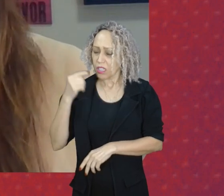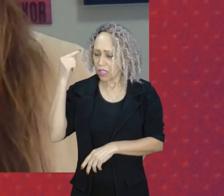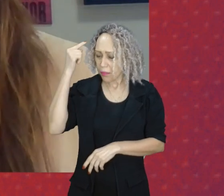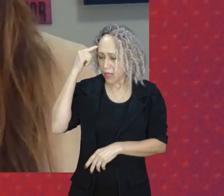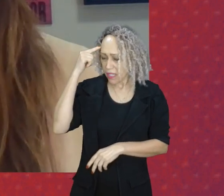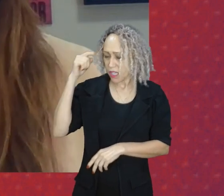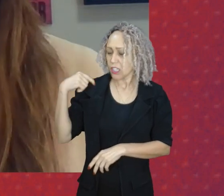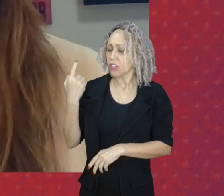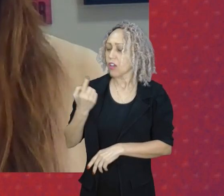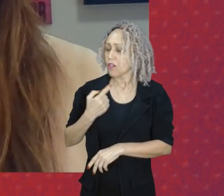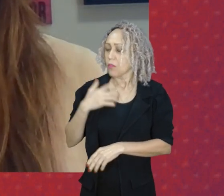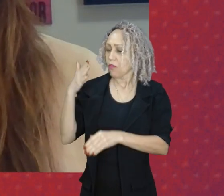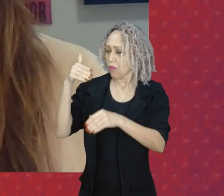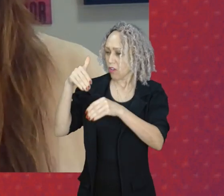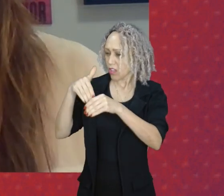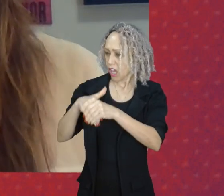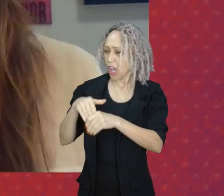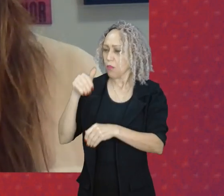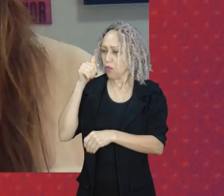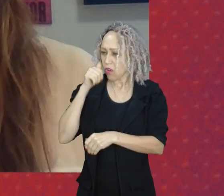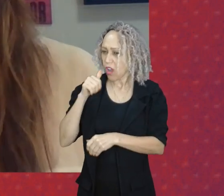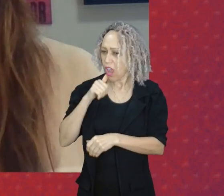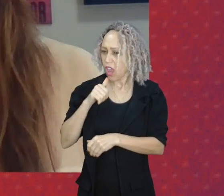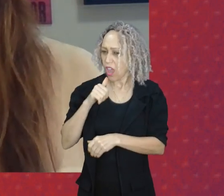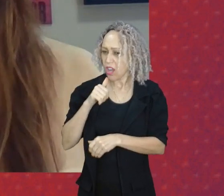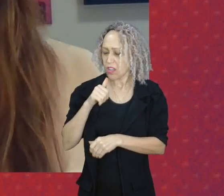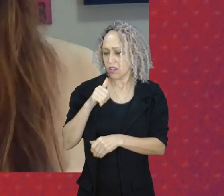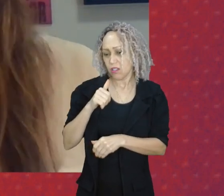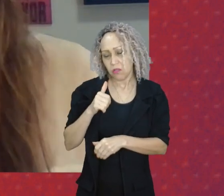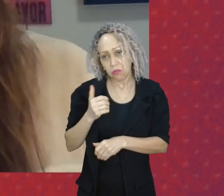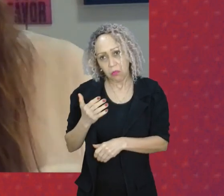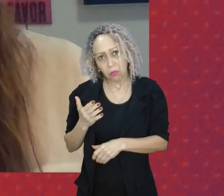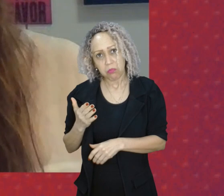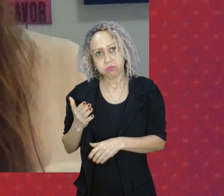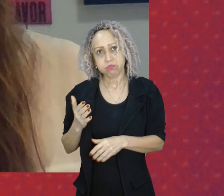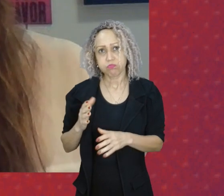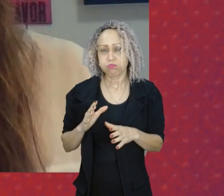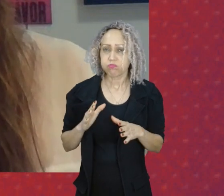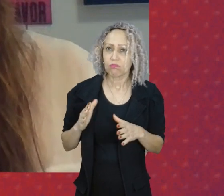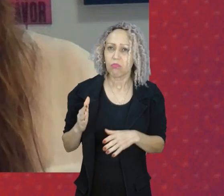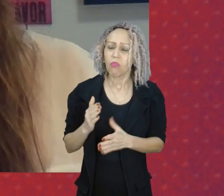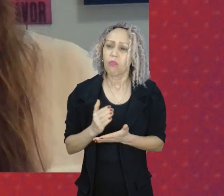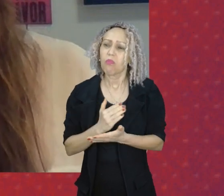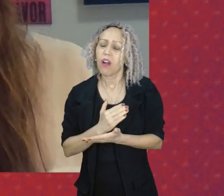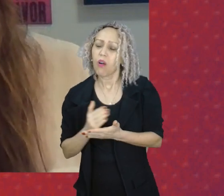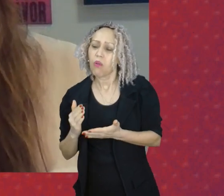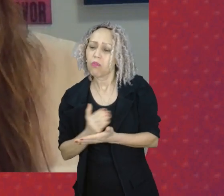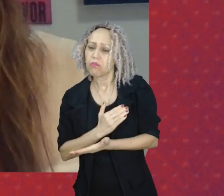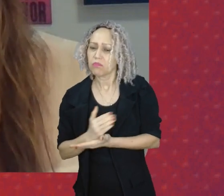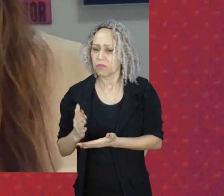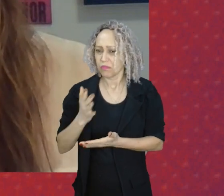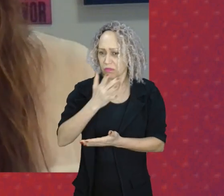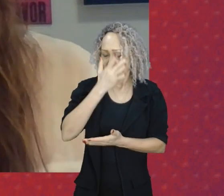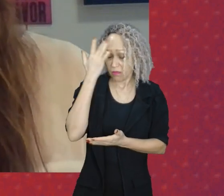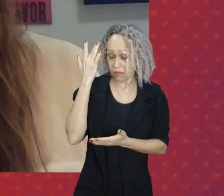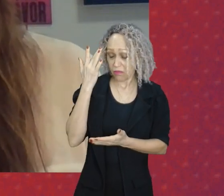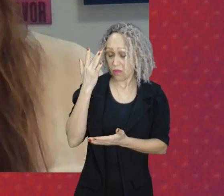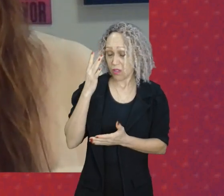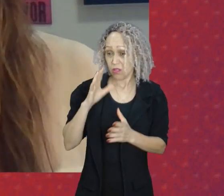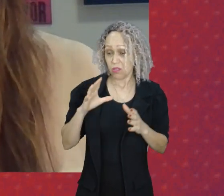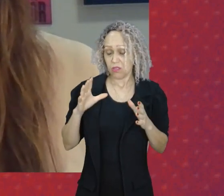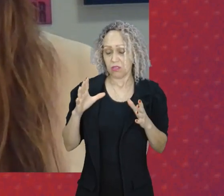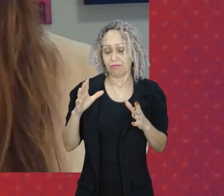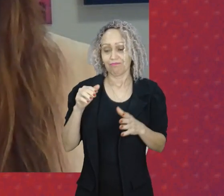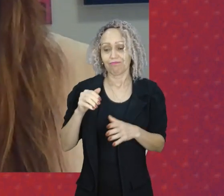com a Simone, com a capacidade dela. Então espero que a partir desse exemplo da Simone Tebet, que a gente tenha aí